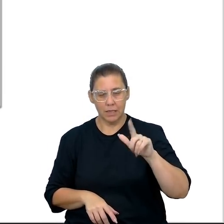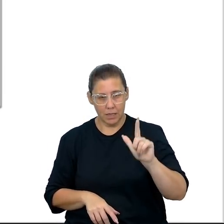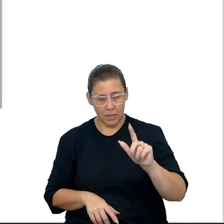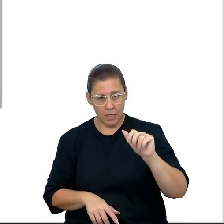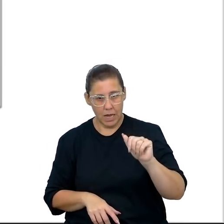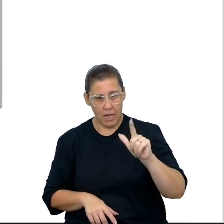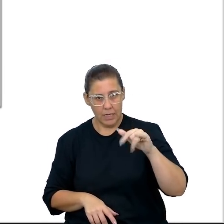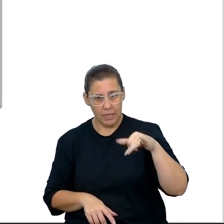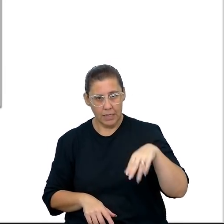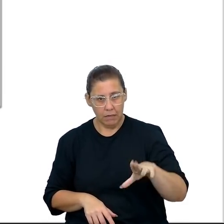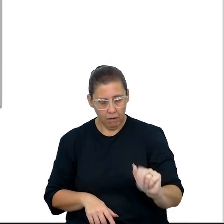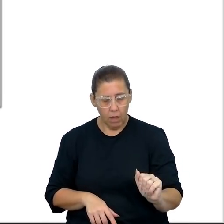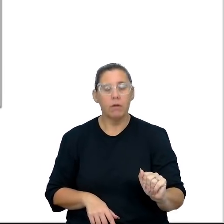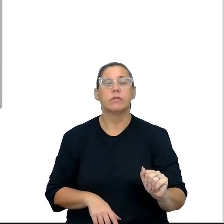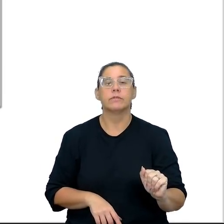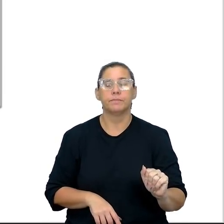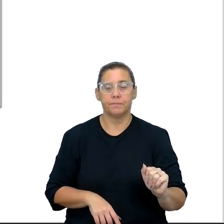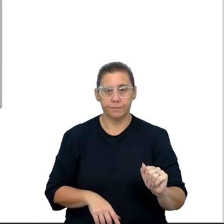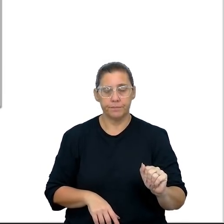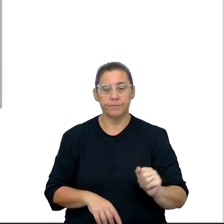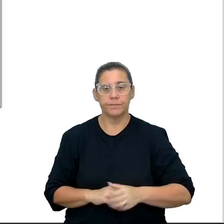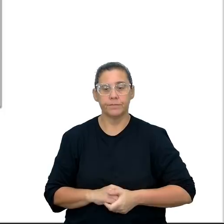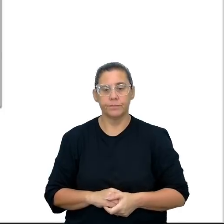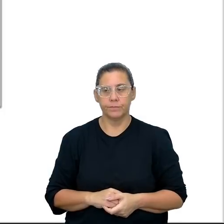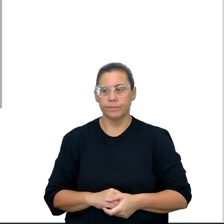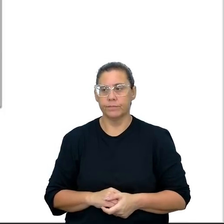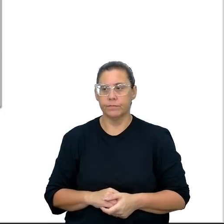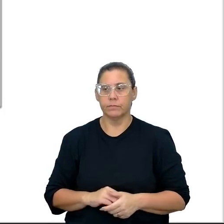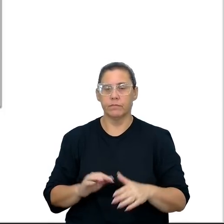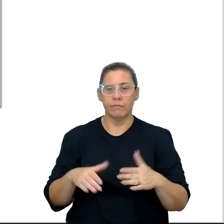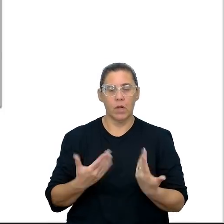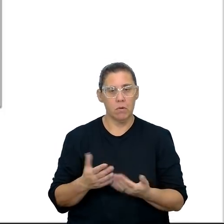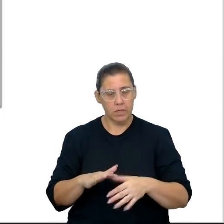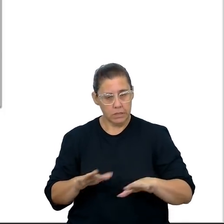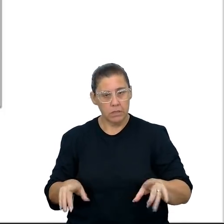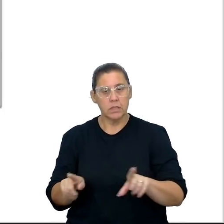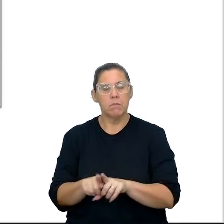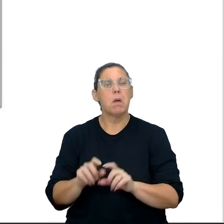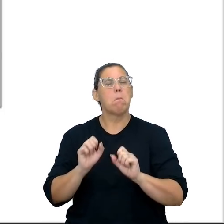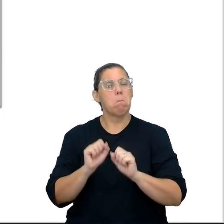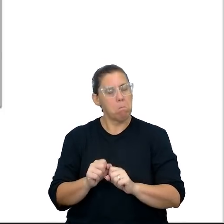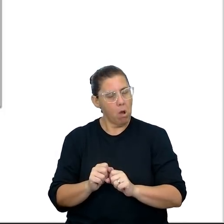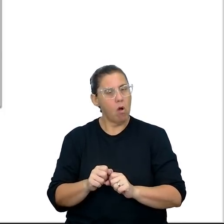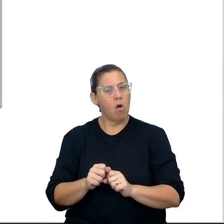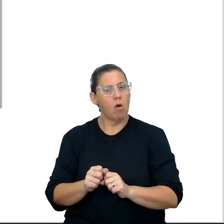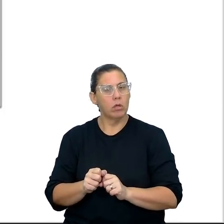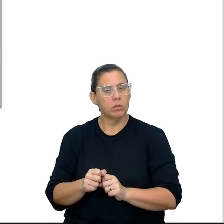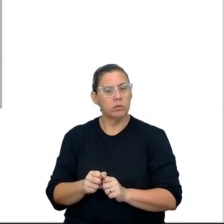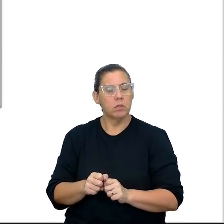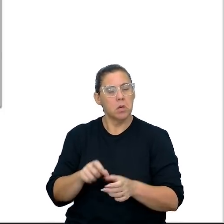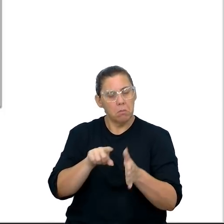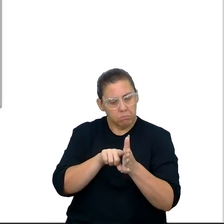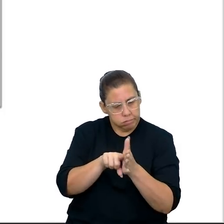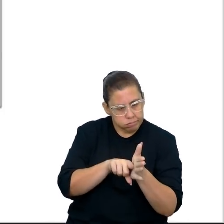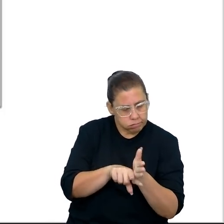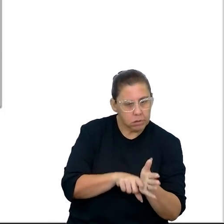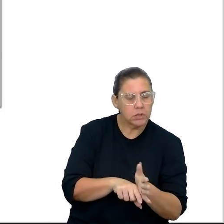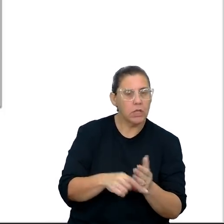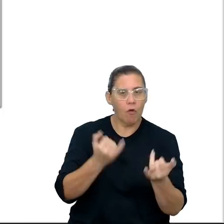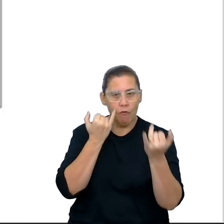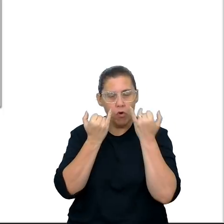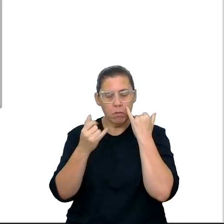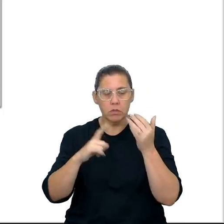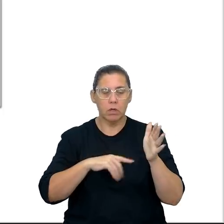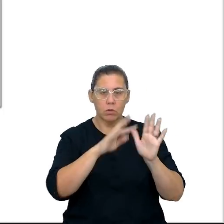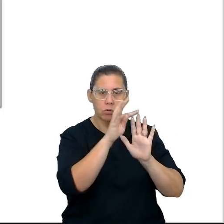Kristikova, nem sei falar o nome dessa moça. Então, as crianças aqui, eles também podem buscar as informações contidas no texto